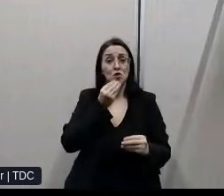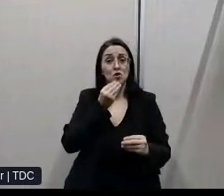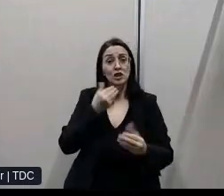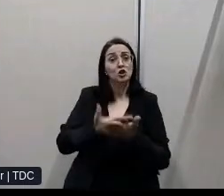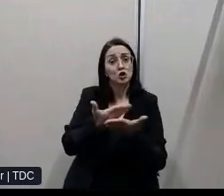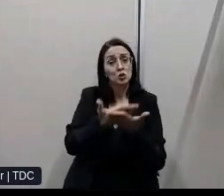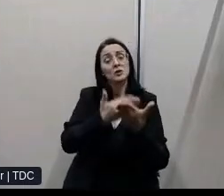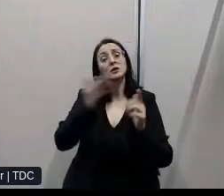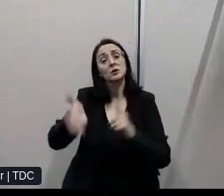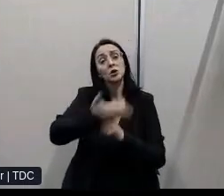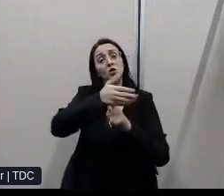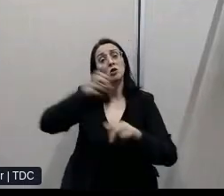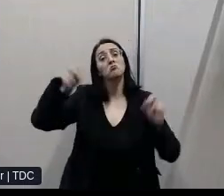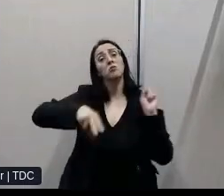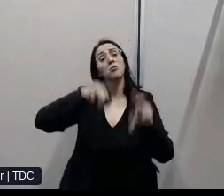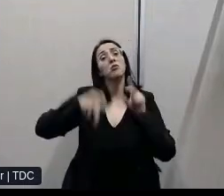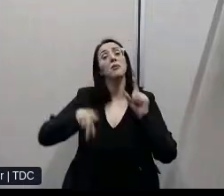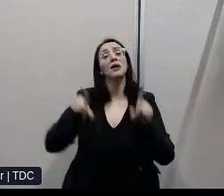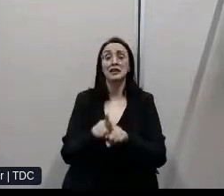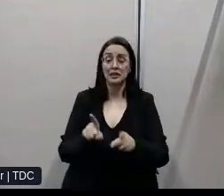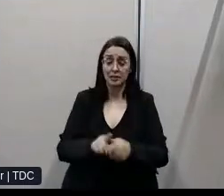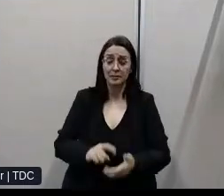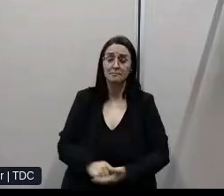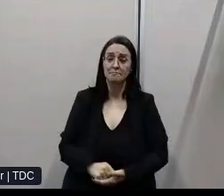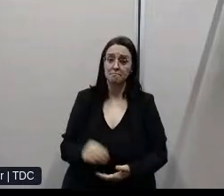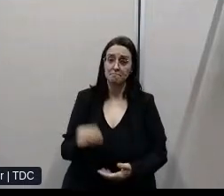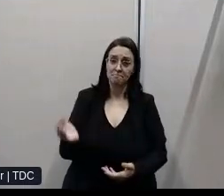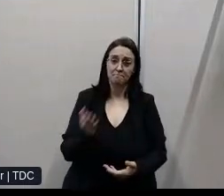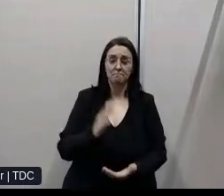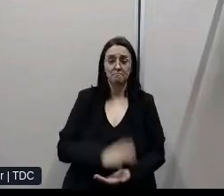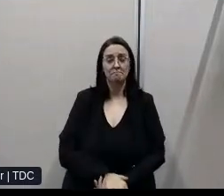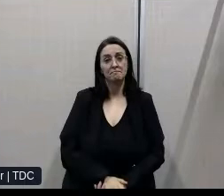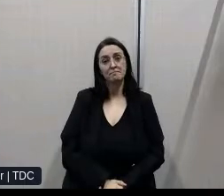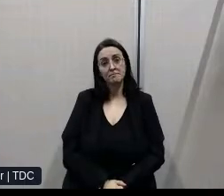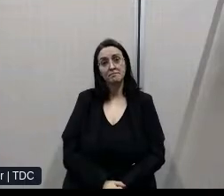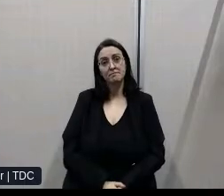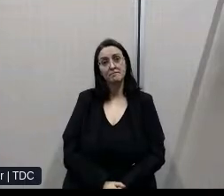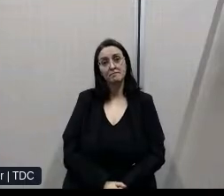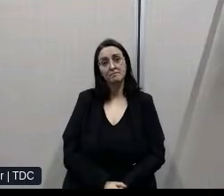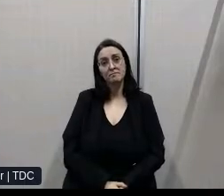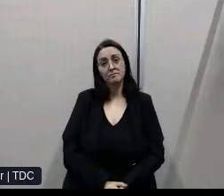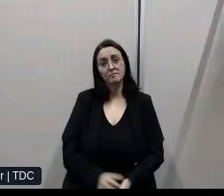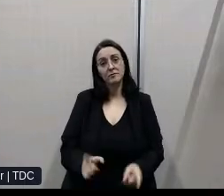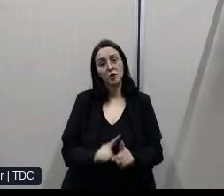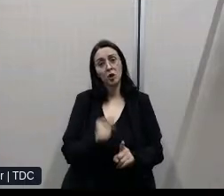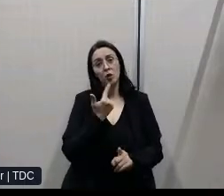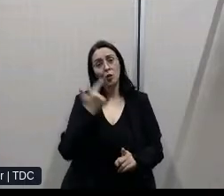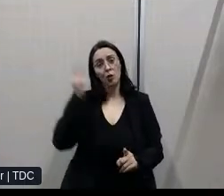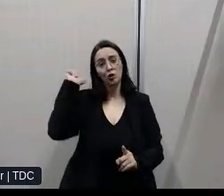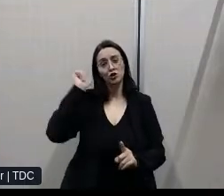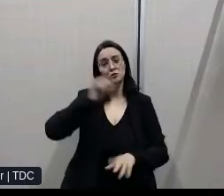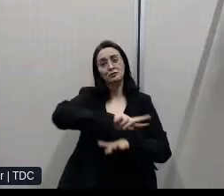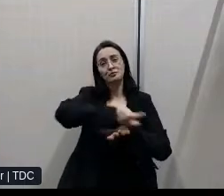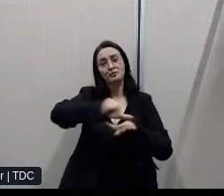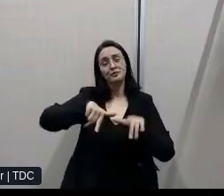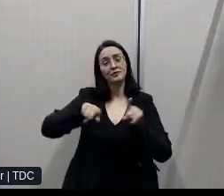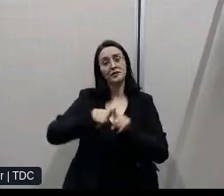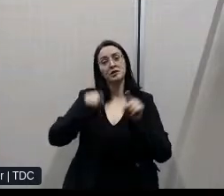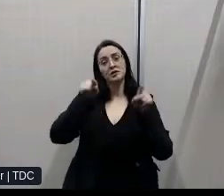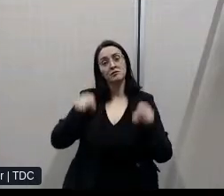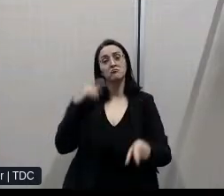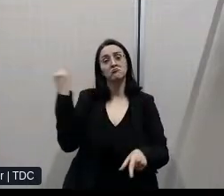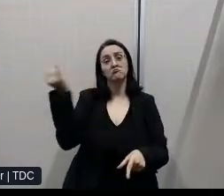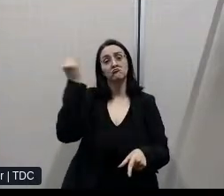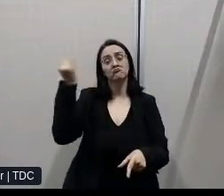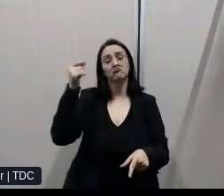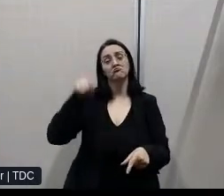estudar tecnologia e entrar nesse meio. Pode ir para o próximo? Aí um outro tipo de diversidade que também